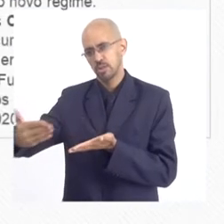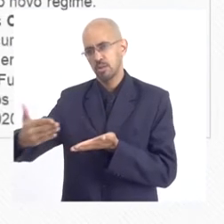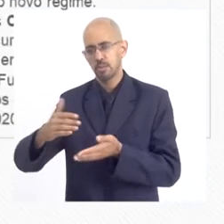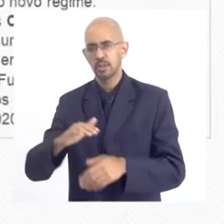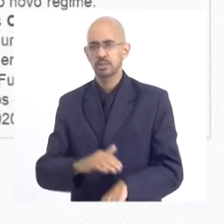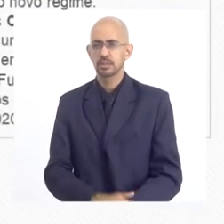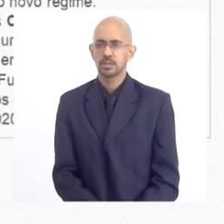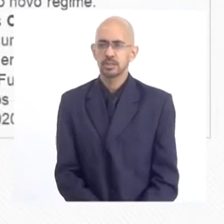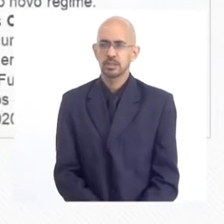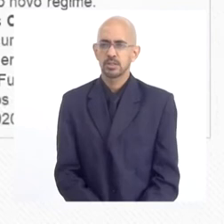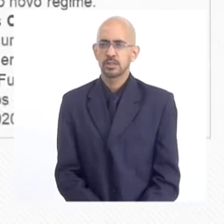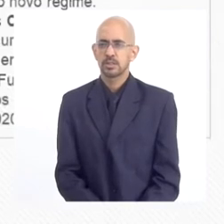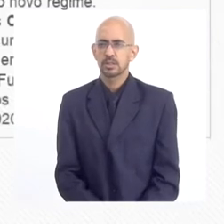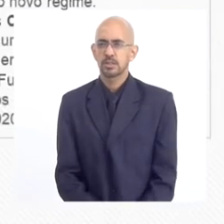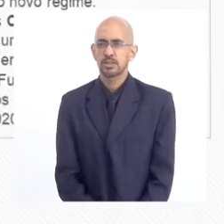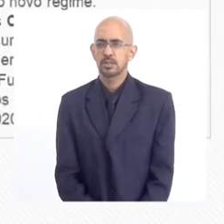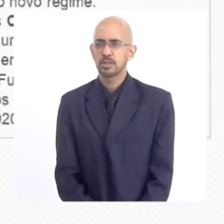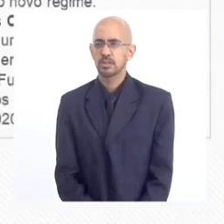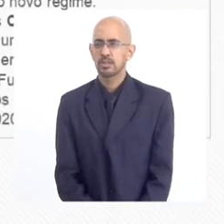do quadrimestre, né?